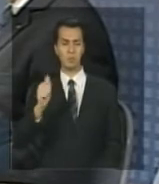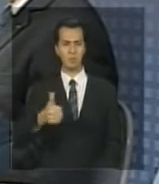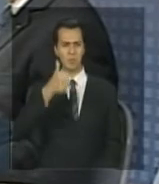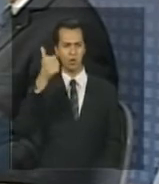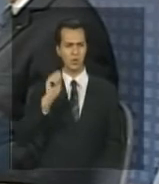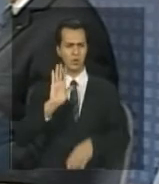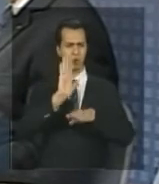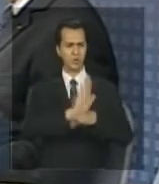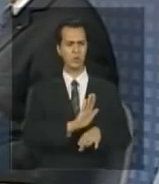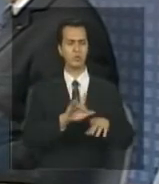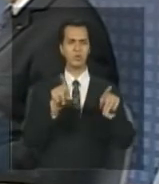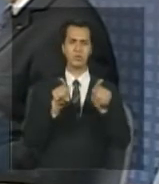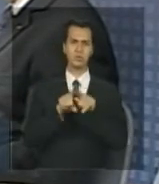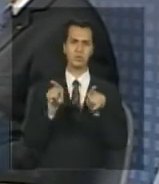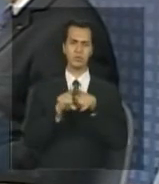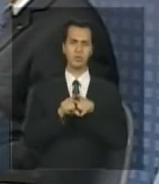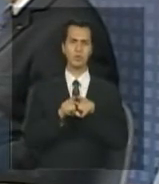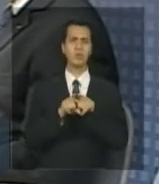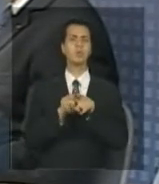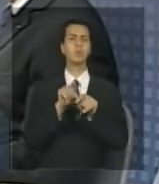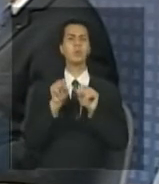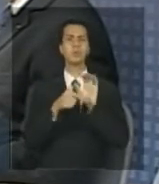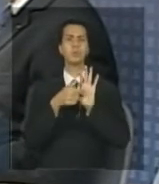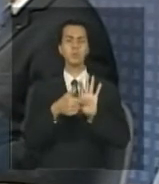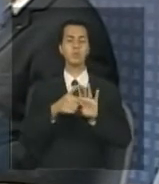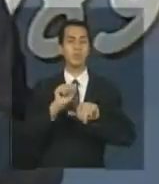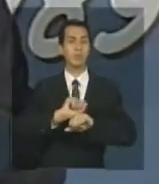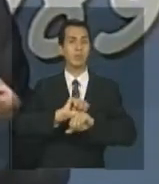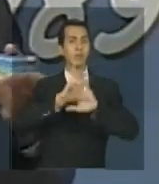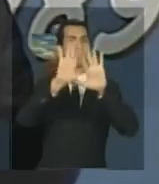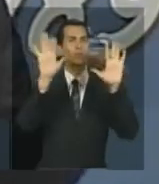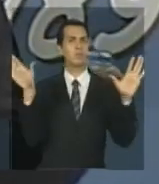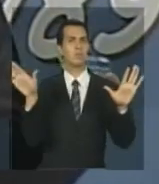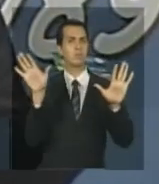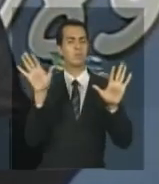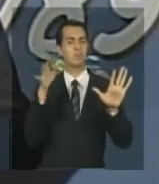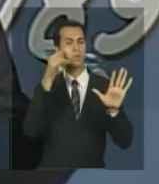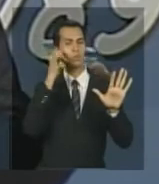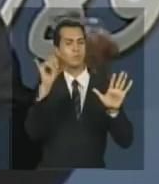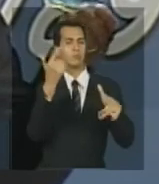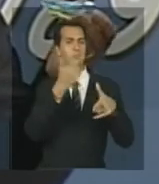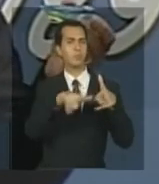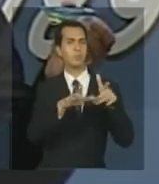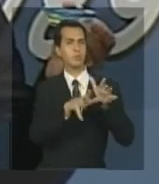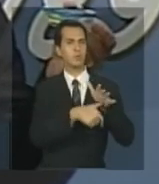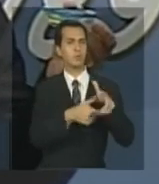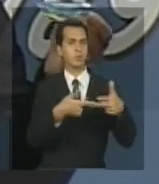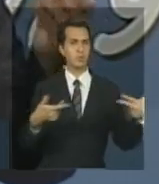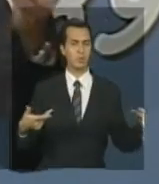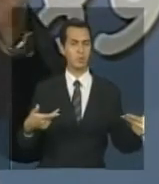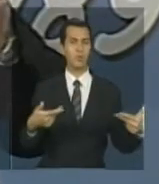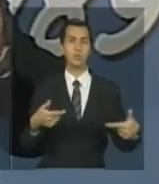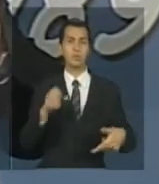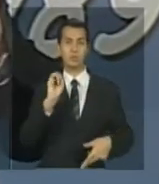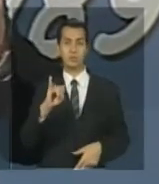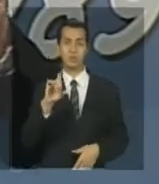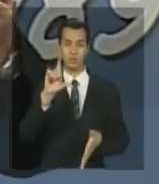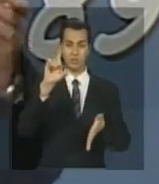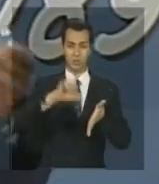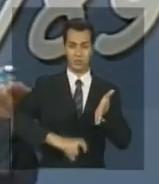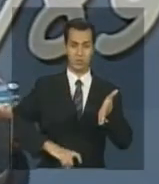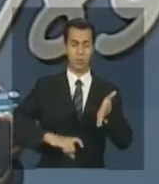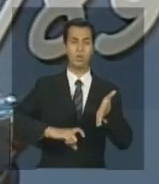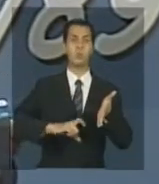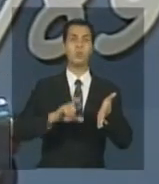mesmo tempo conferir transparência na medida que o cartão é usado a despesa aparece no